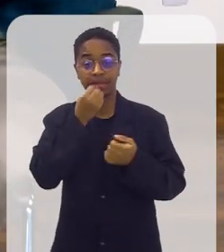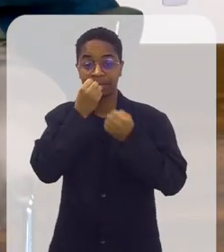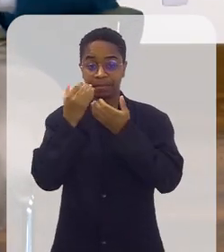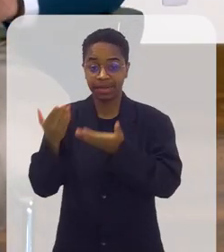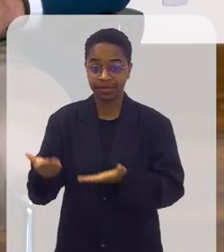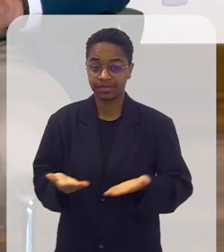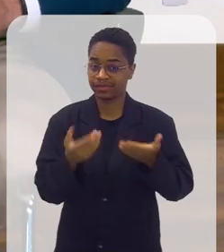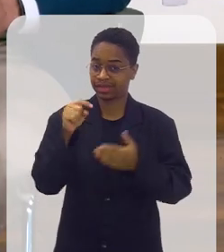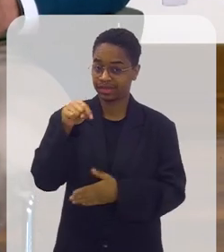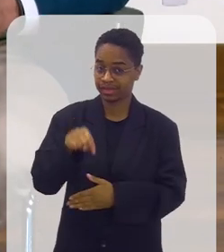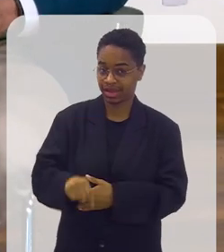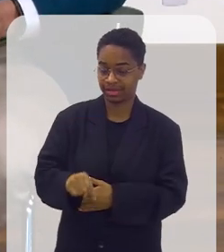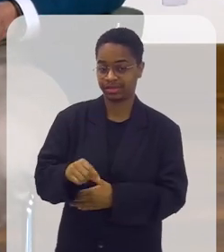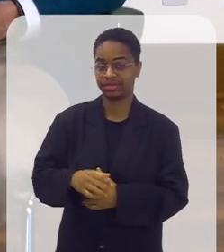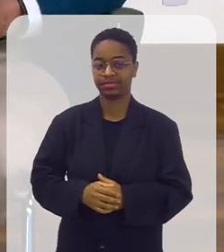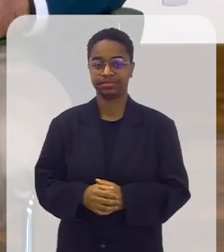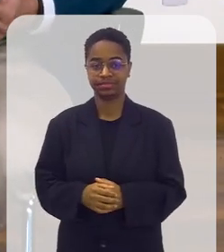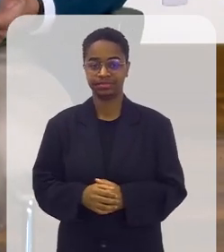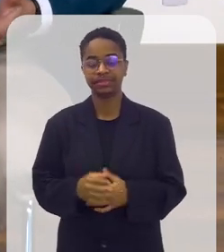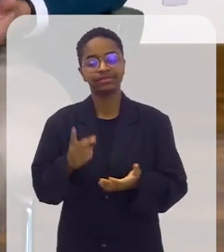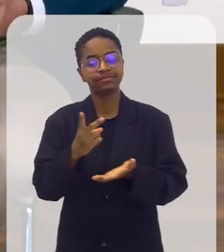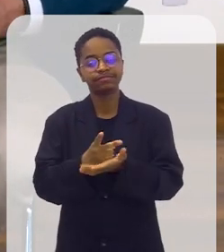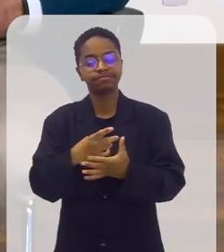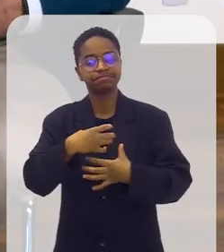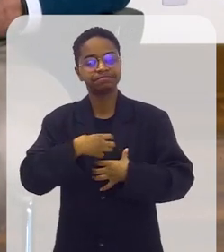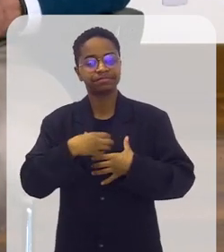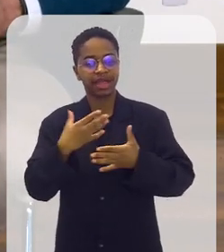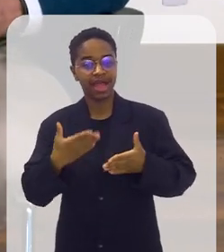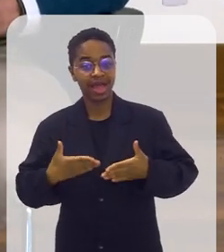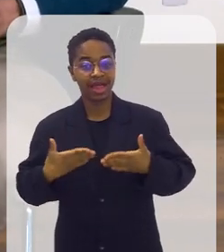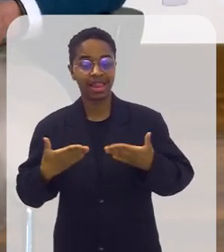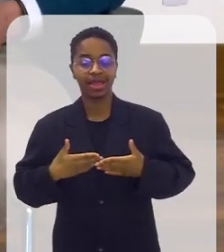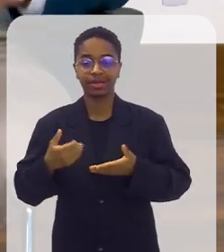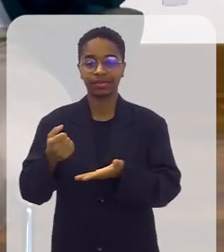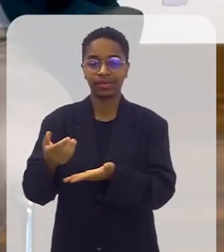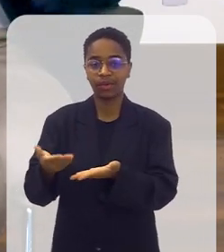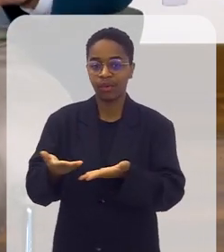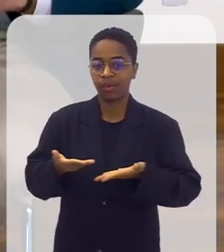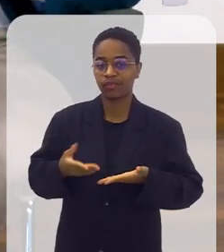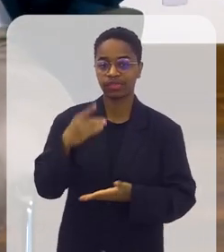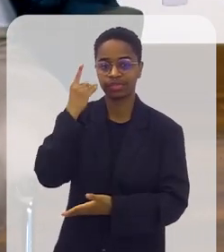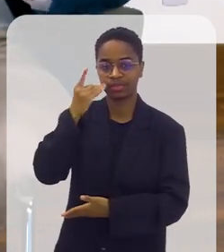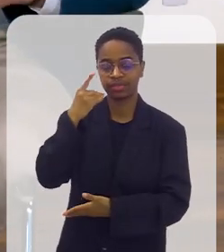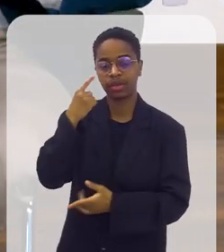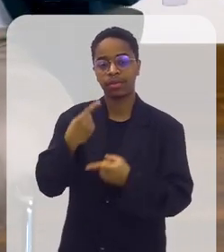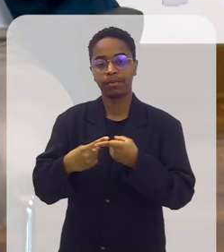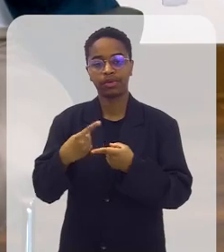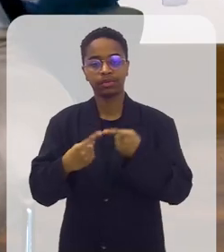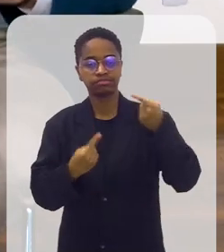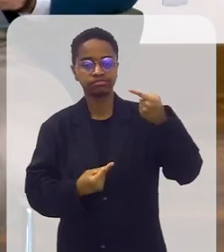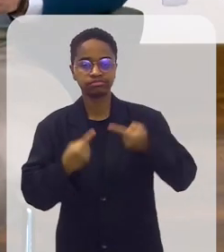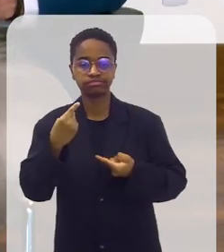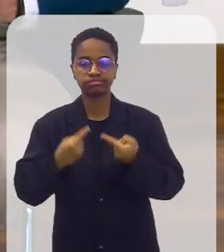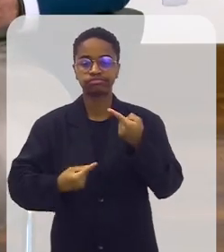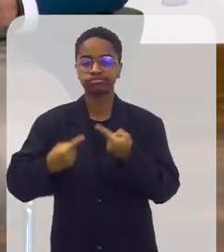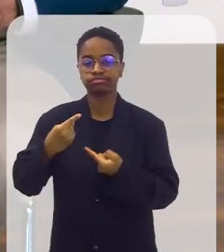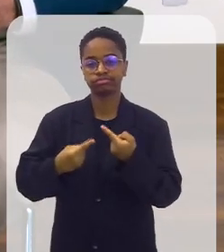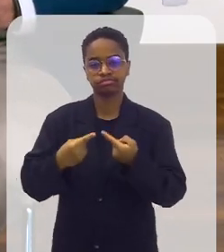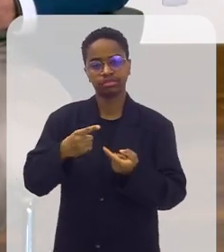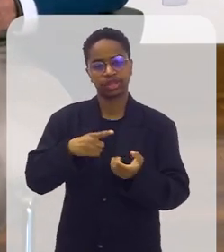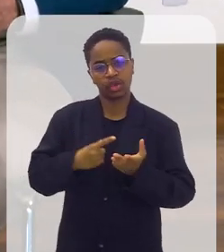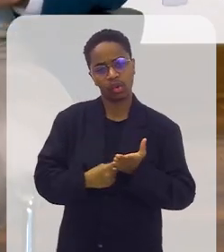muito bem-vinda aqui ao nosso programa. É sempre uma alegria trazermos deputados que trazem o debate de maneira